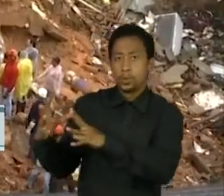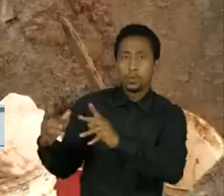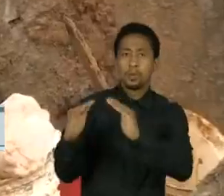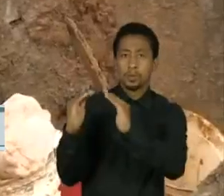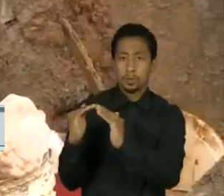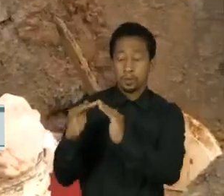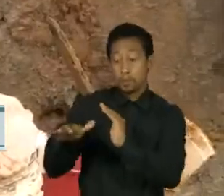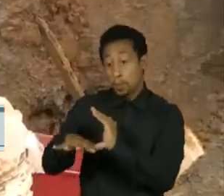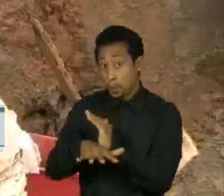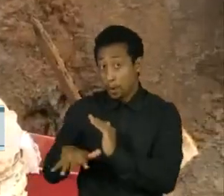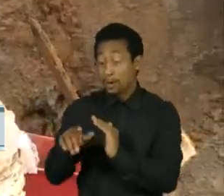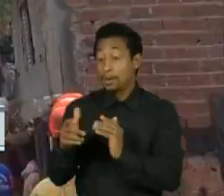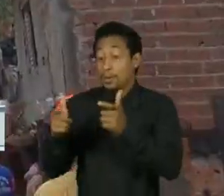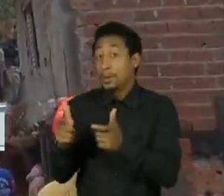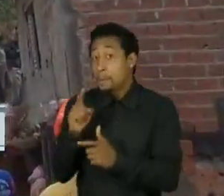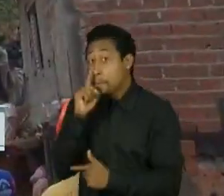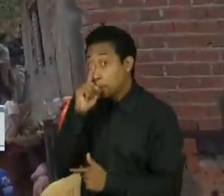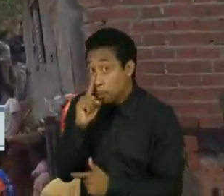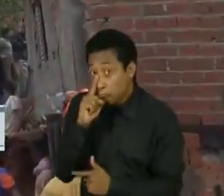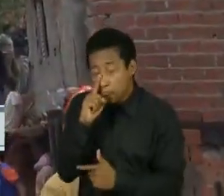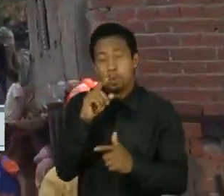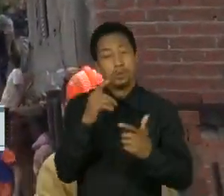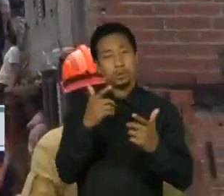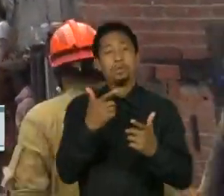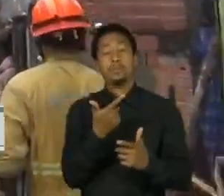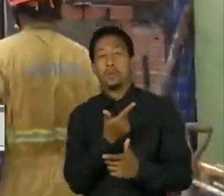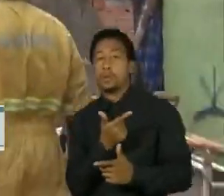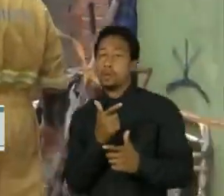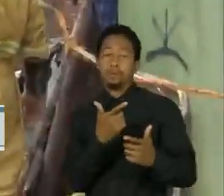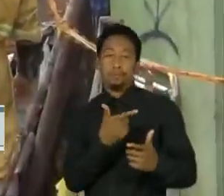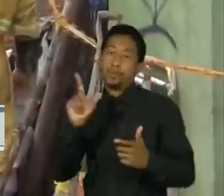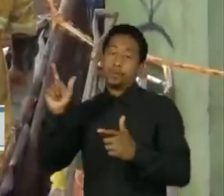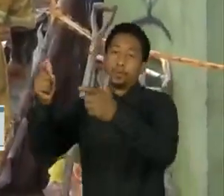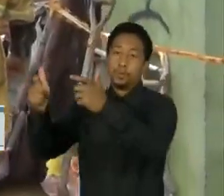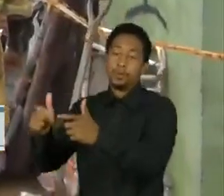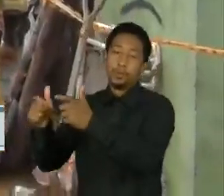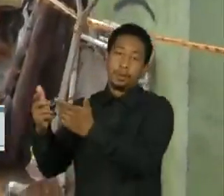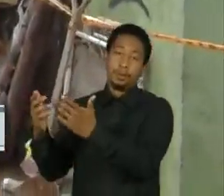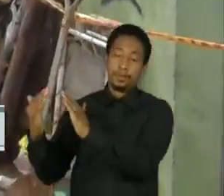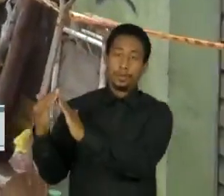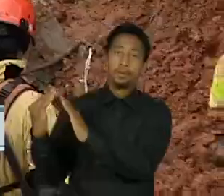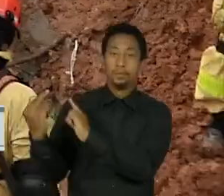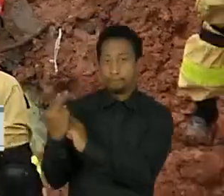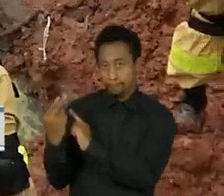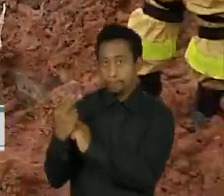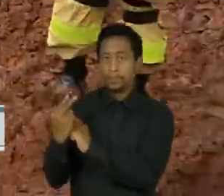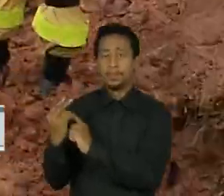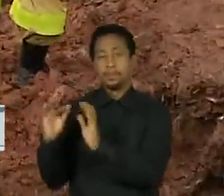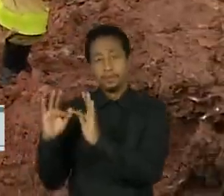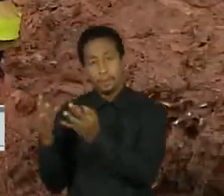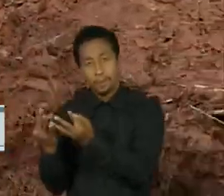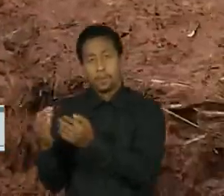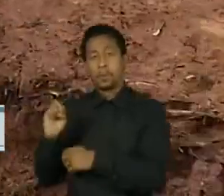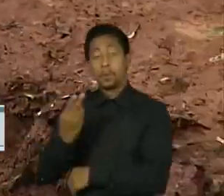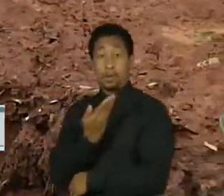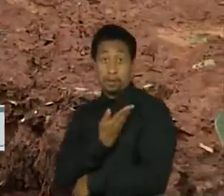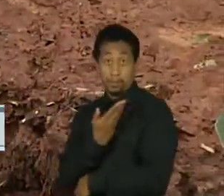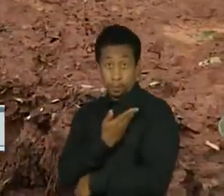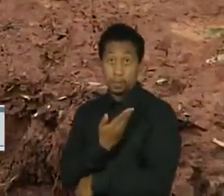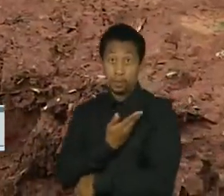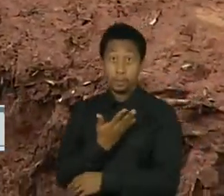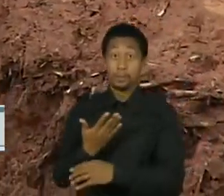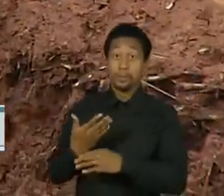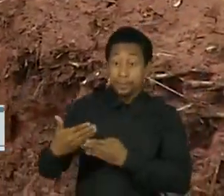regiões em áreas de risco que busquem abrigo em outras localidades, na casa de parentes e amigos. O trabalho de busca ao longo